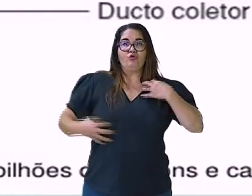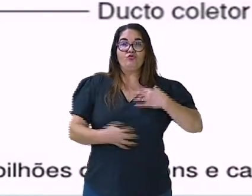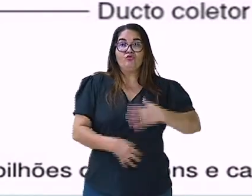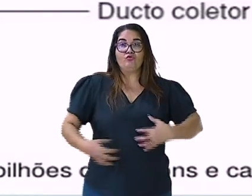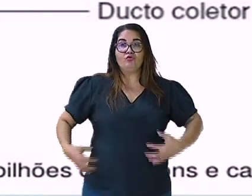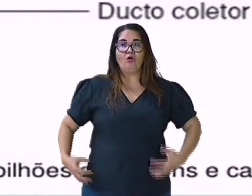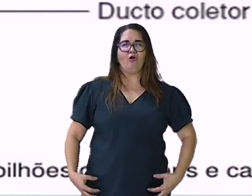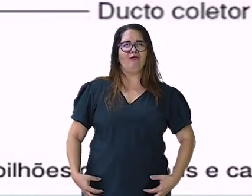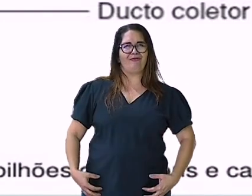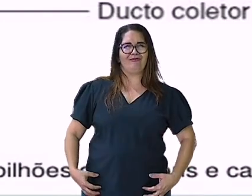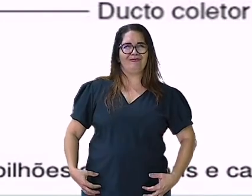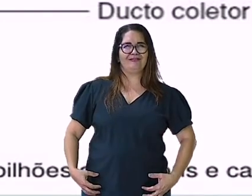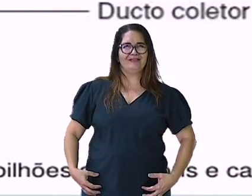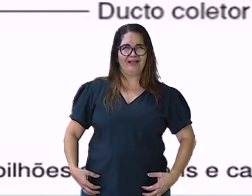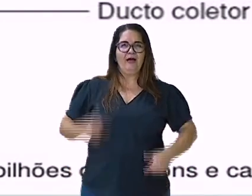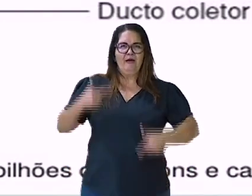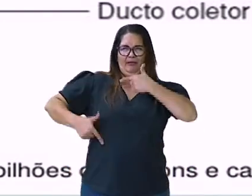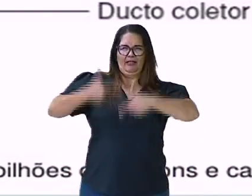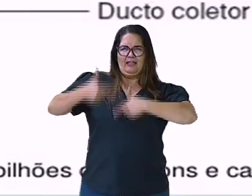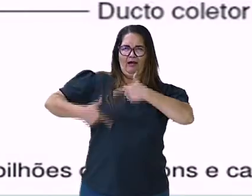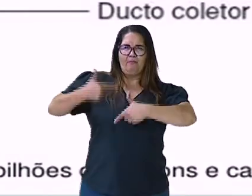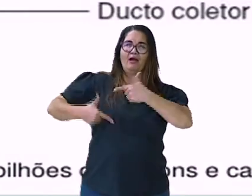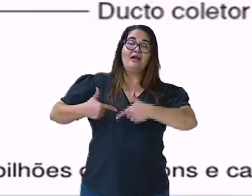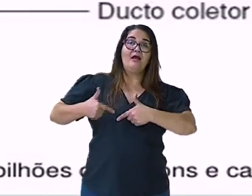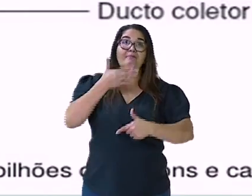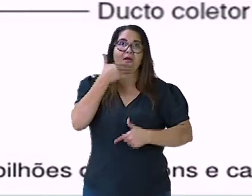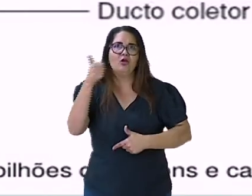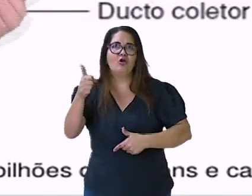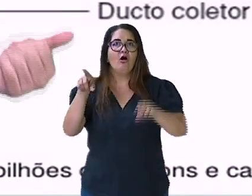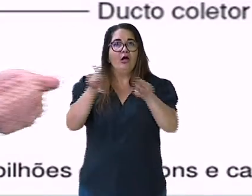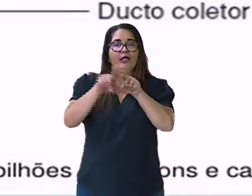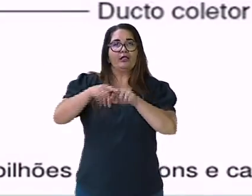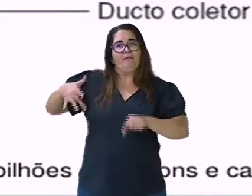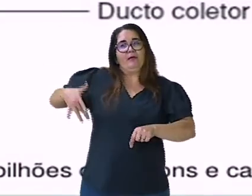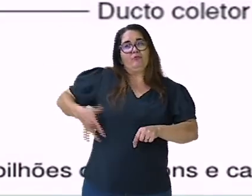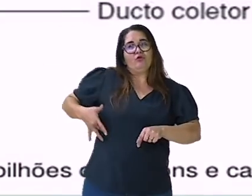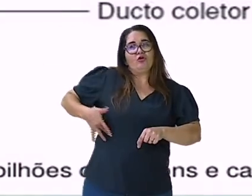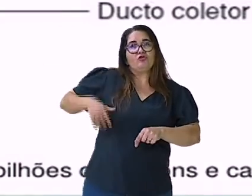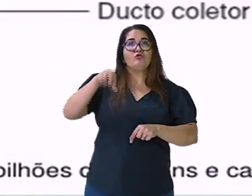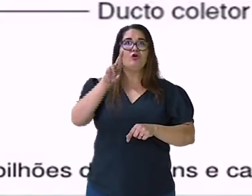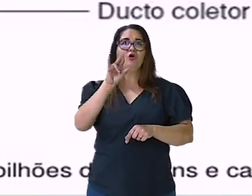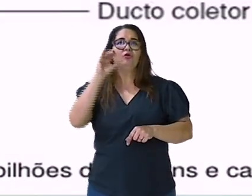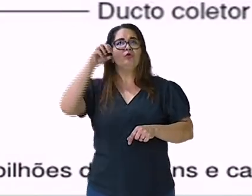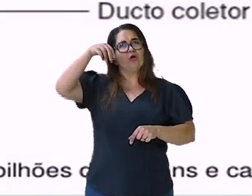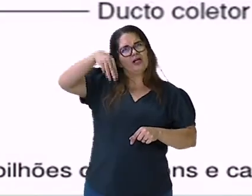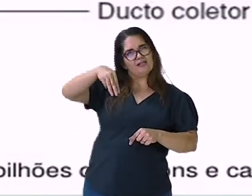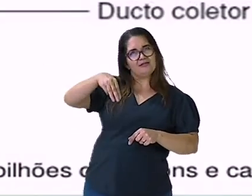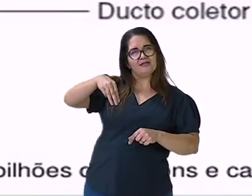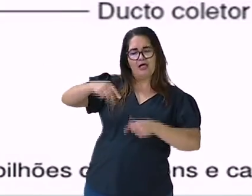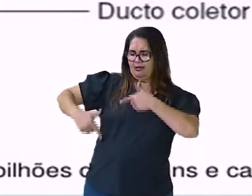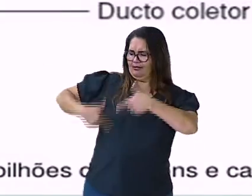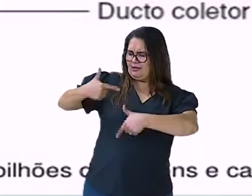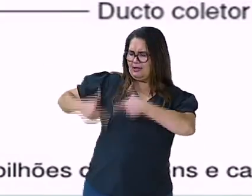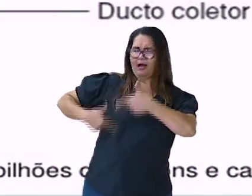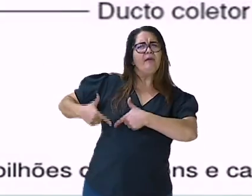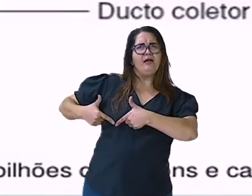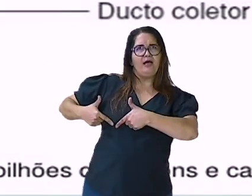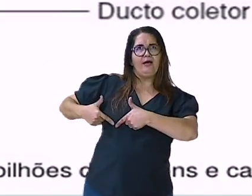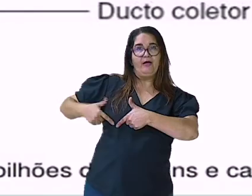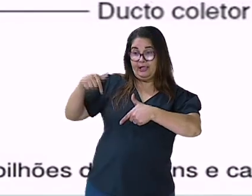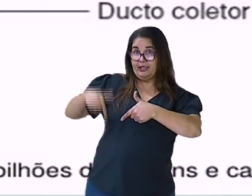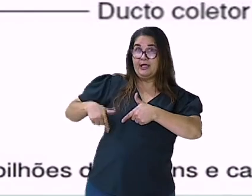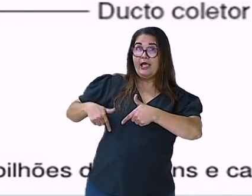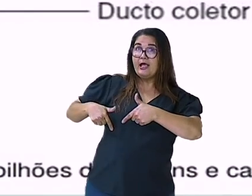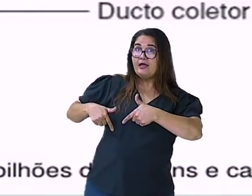aqui dos nossos rins. É aí que os néfrons vão fazer todo esse processo de limpar, filtrar